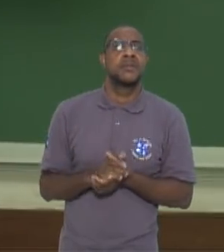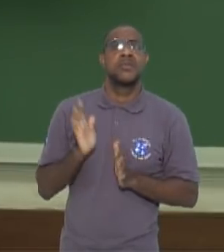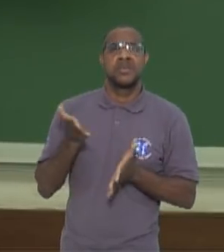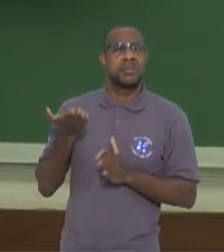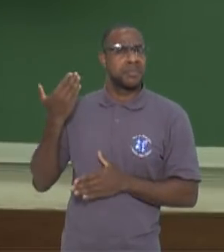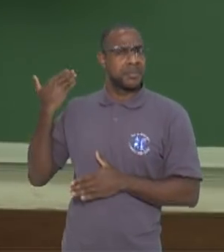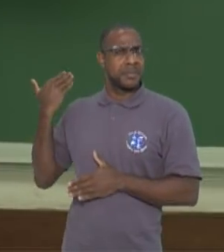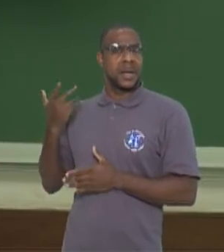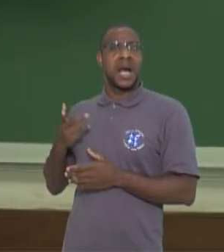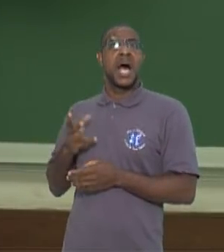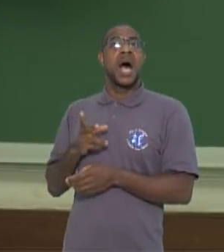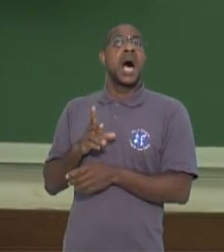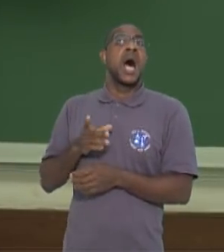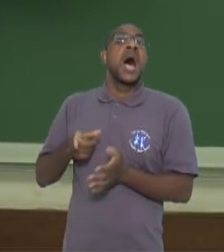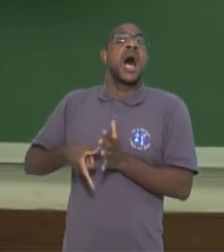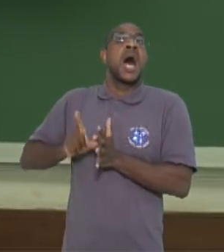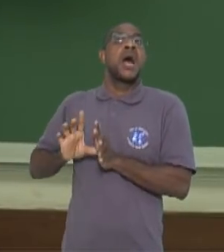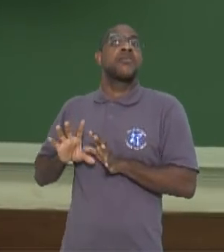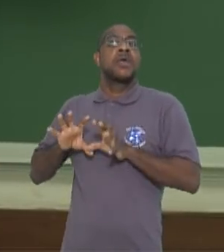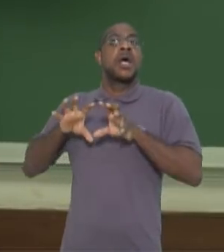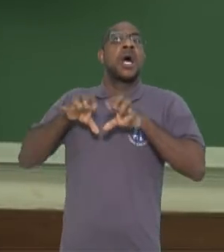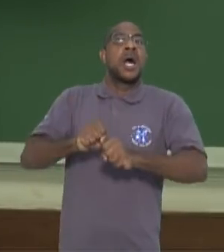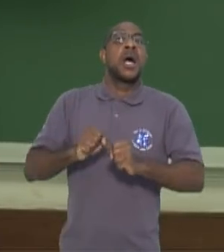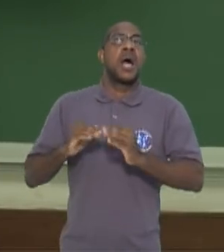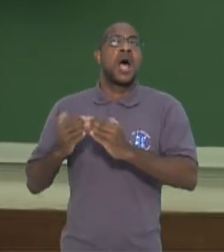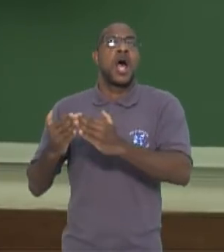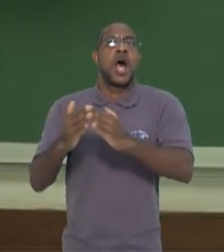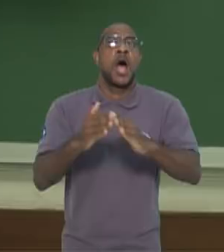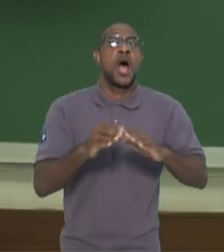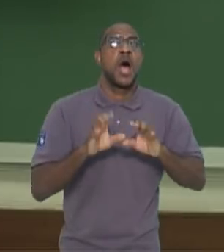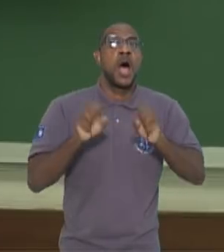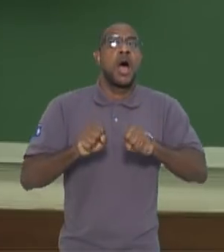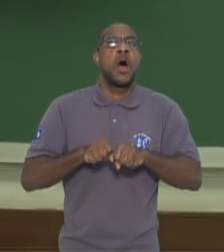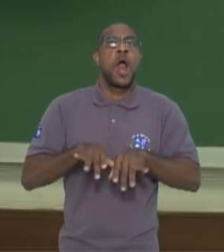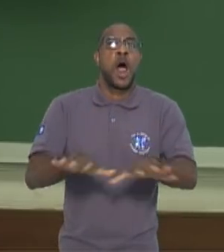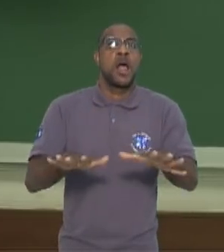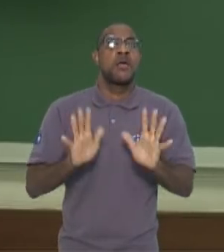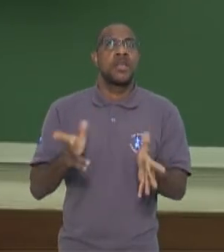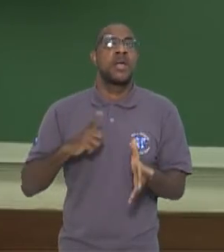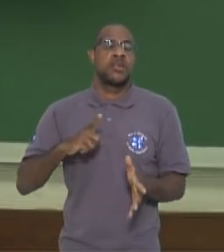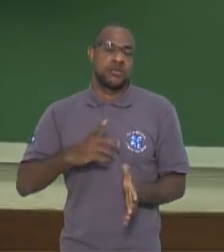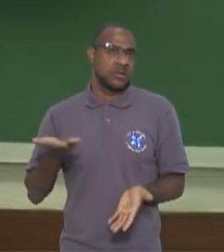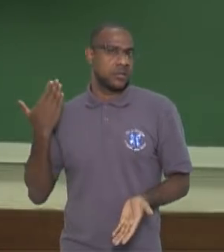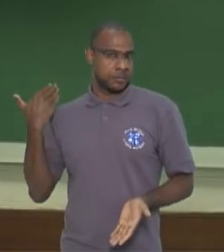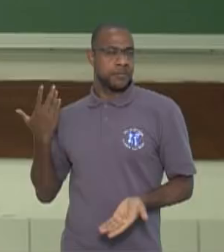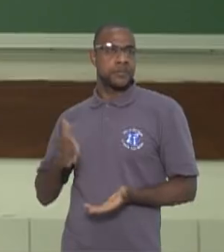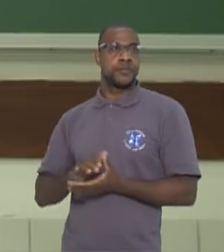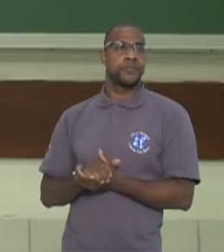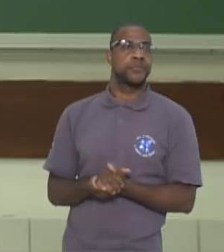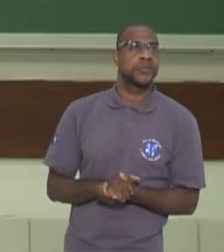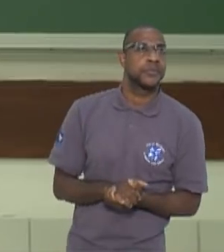produzidos, mas a gente vai ver uma relação entre os Muirakitas e a Toy Art.